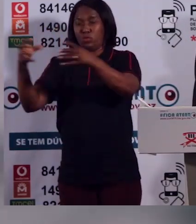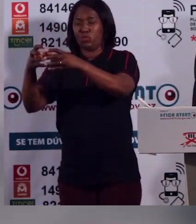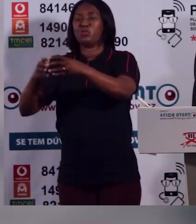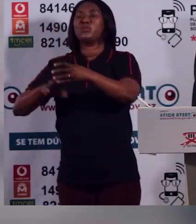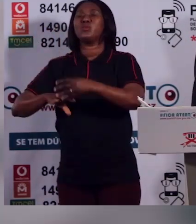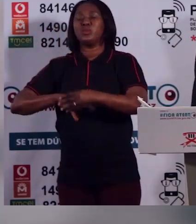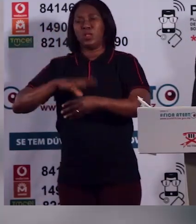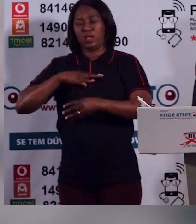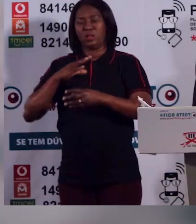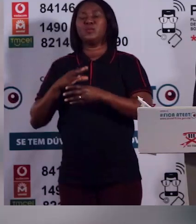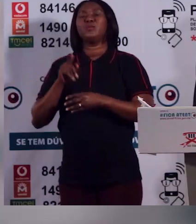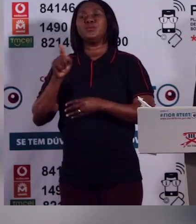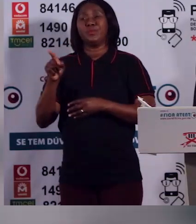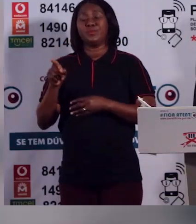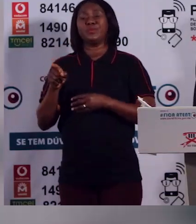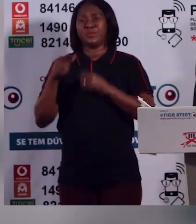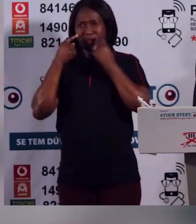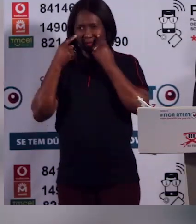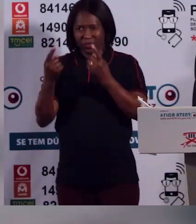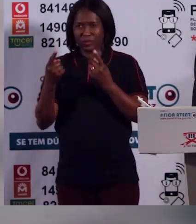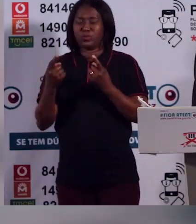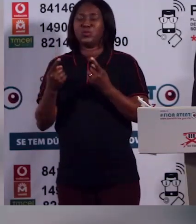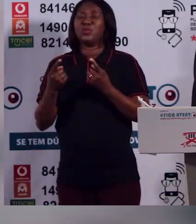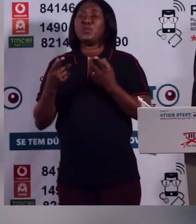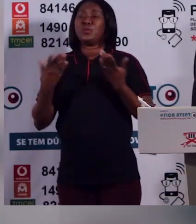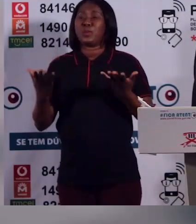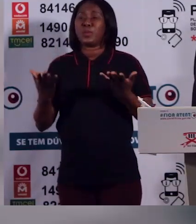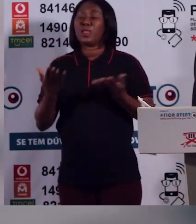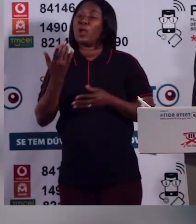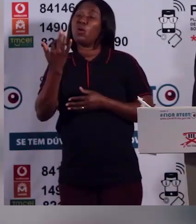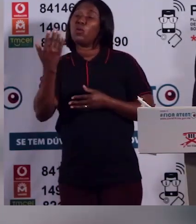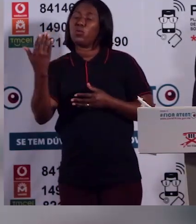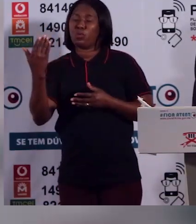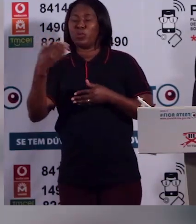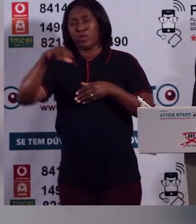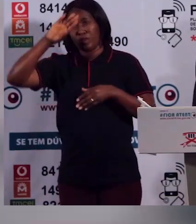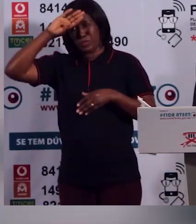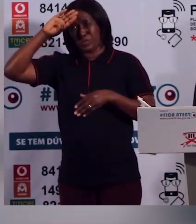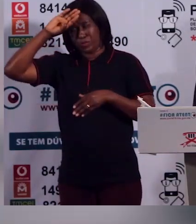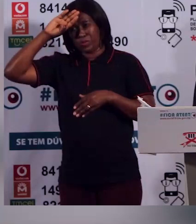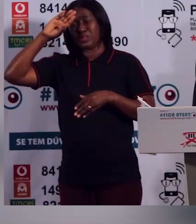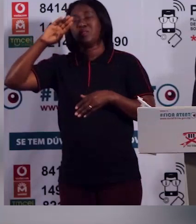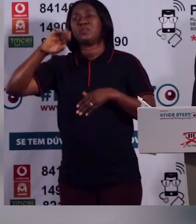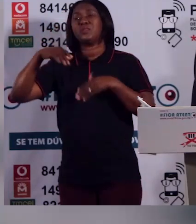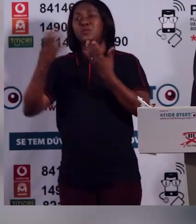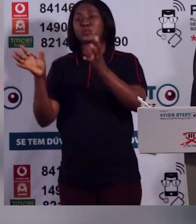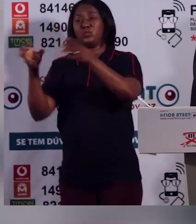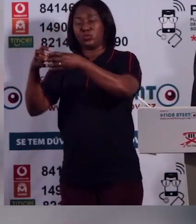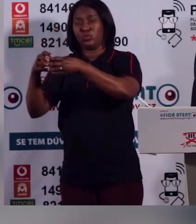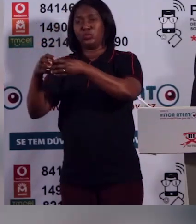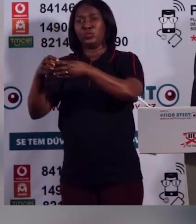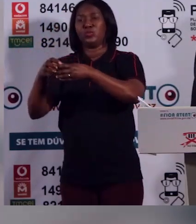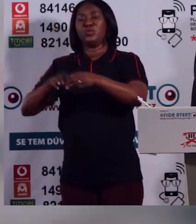nós vemos que, outra vez, o número de casos é dominado nos grupos